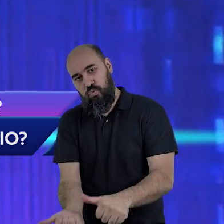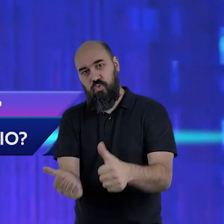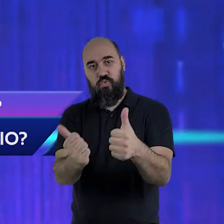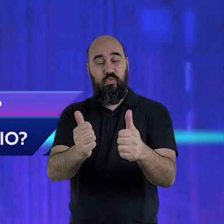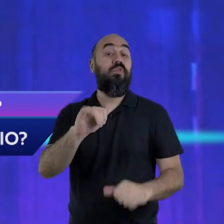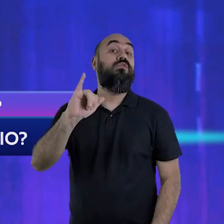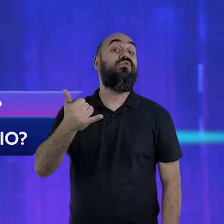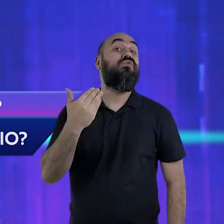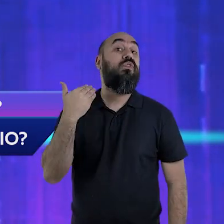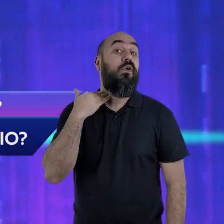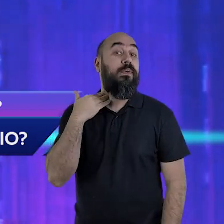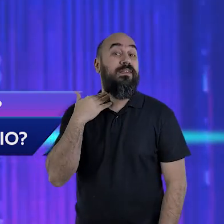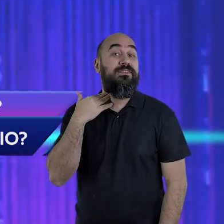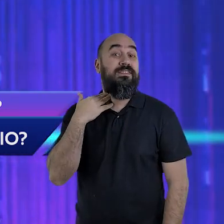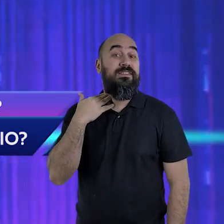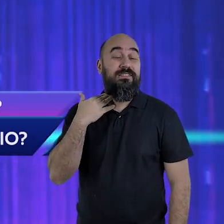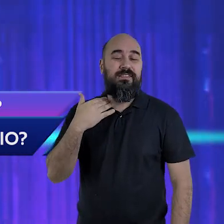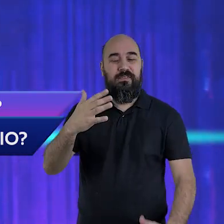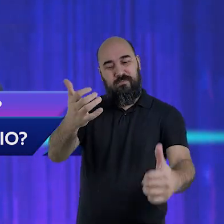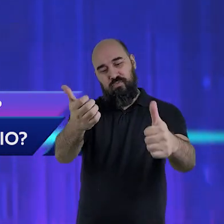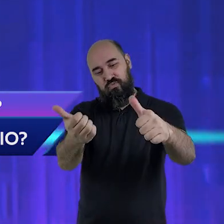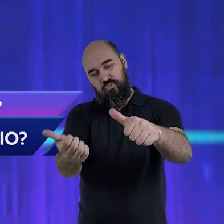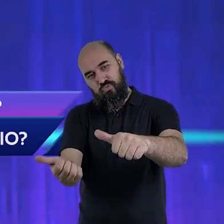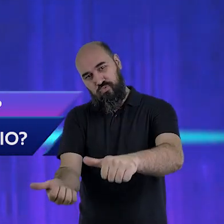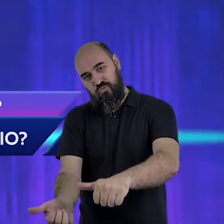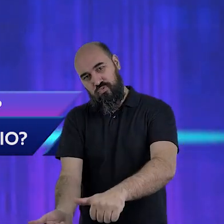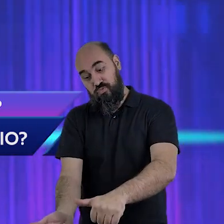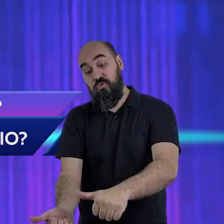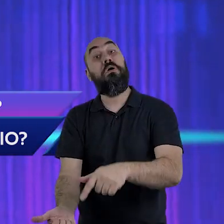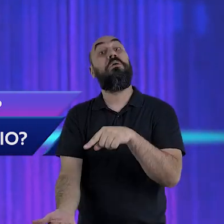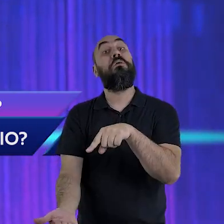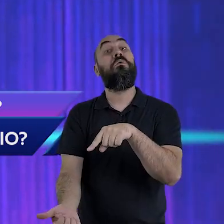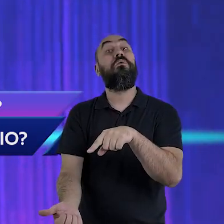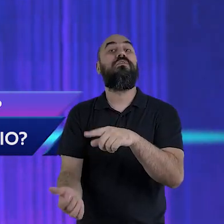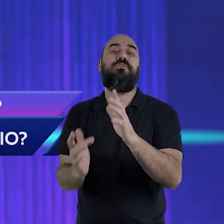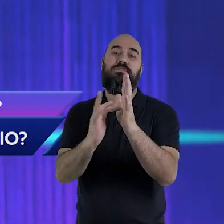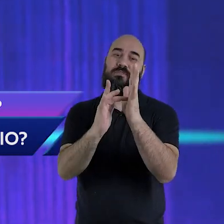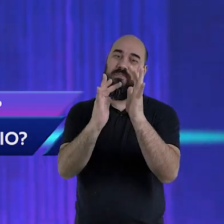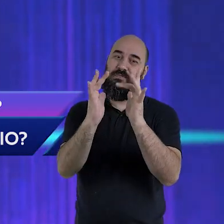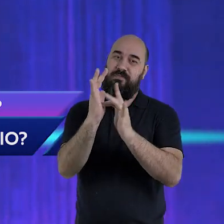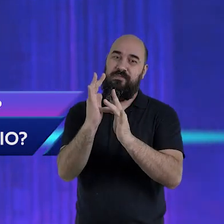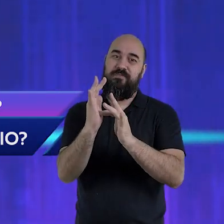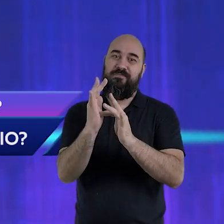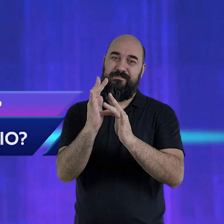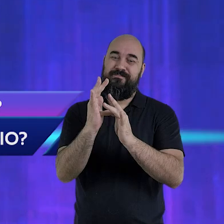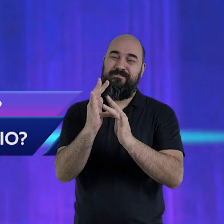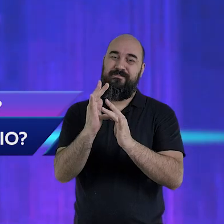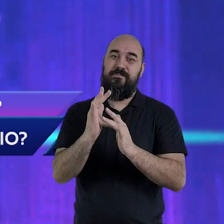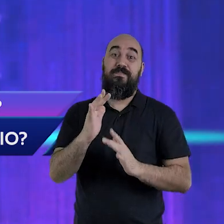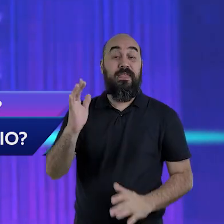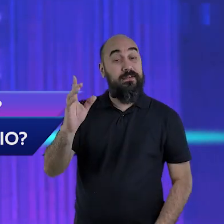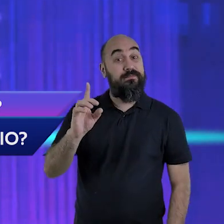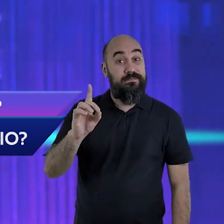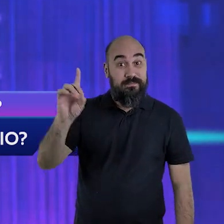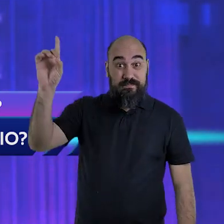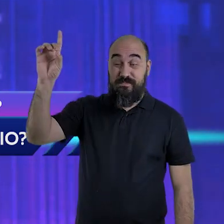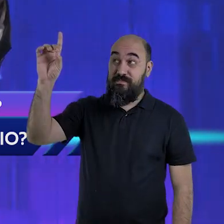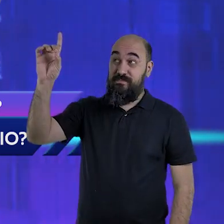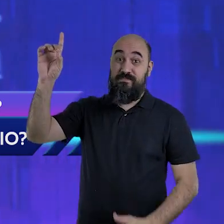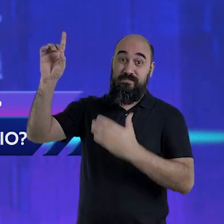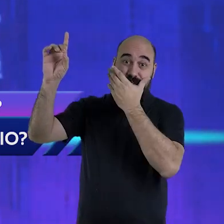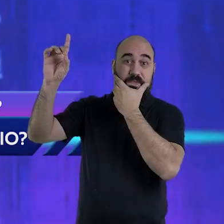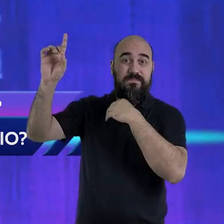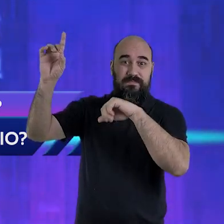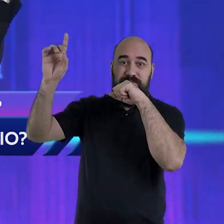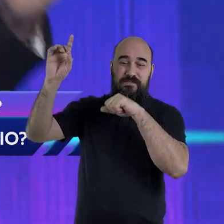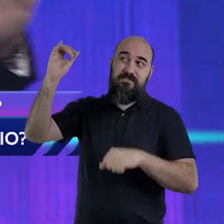João Batista batizou Jesus no Rio Jordão. A divindade marcou presença naquele momento.